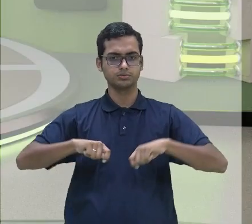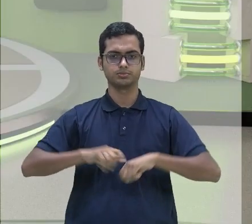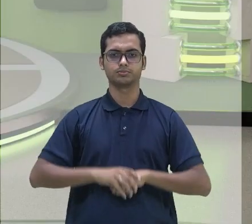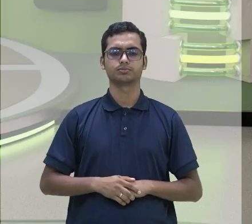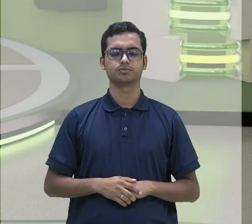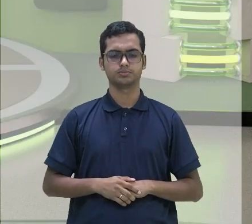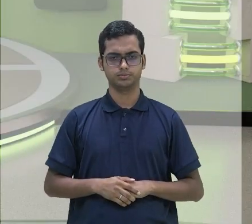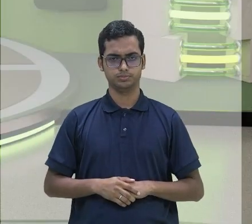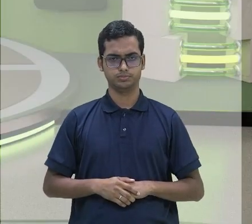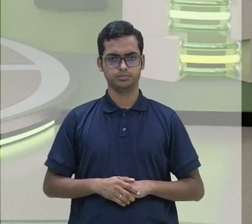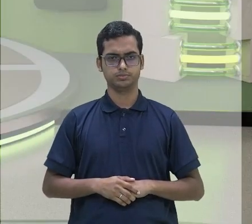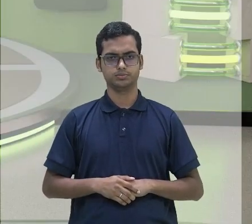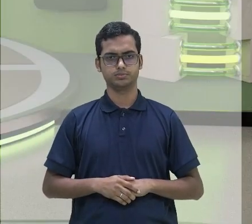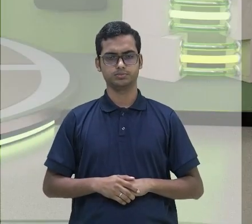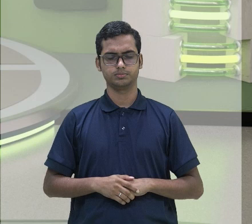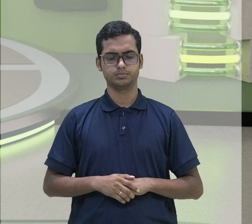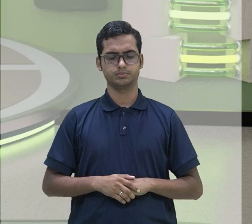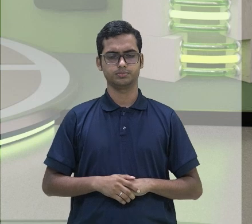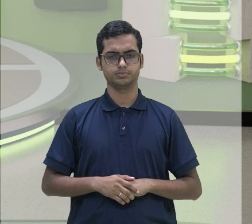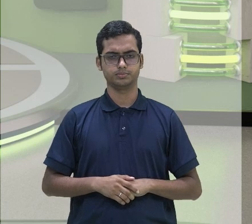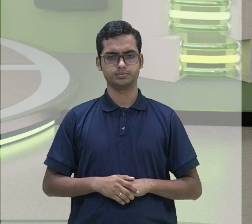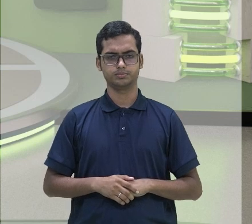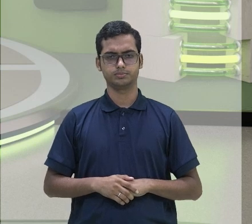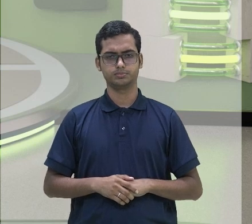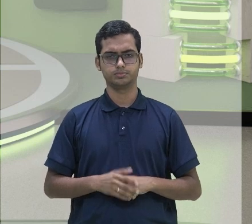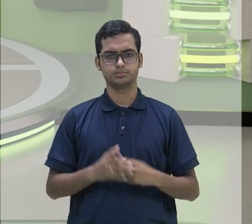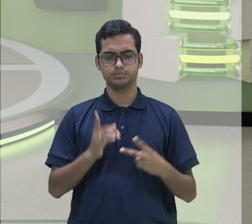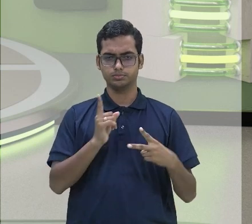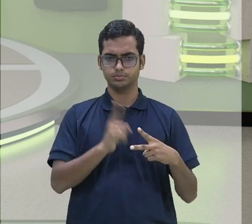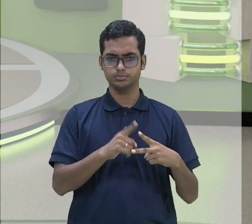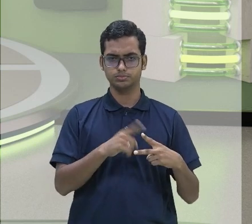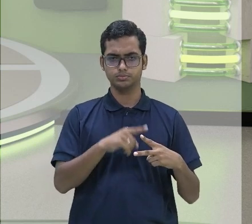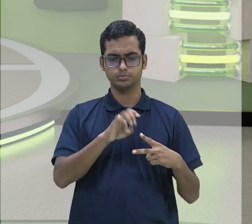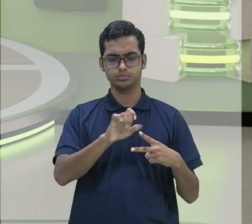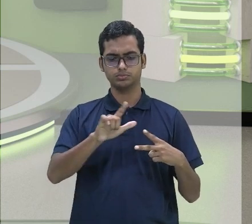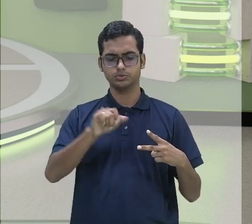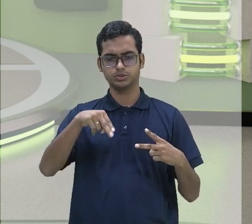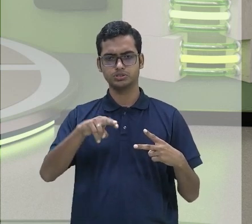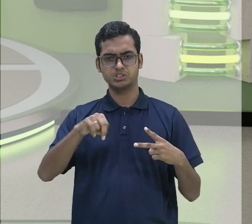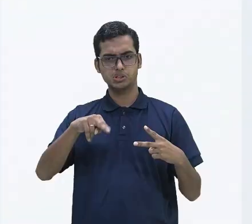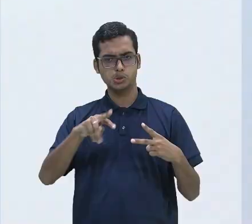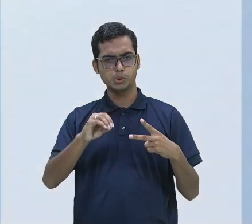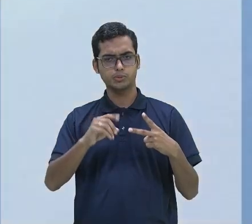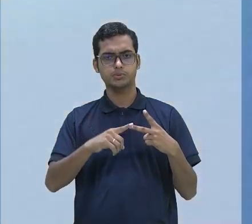como ocorrem, né, os dois fenômenos, tanto El Niño quanto Laninha.